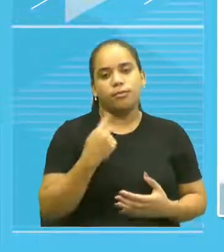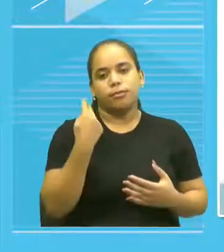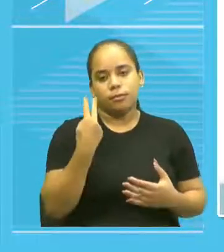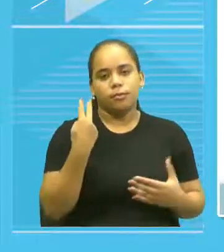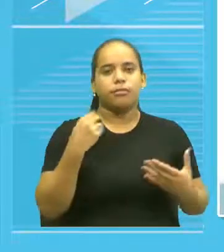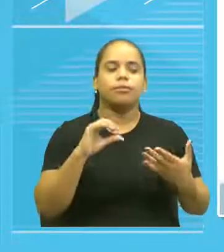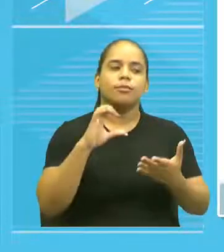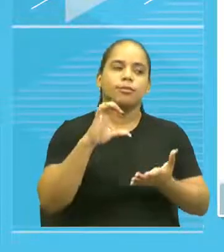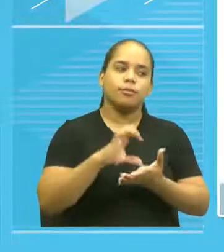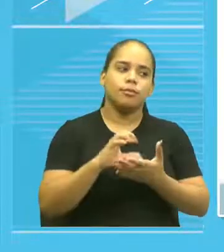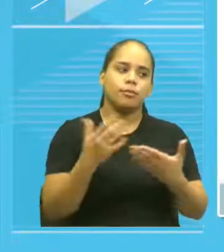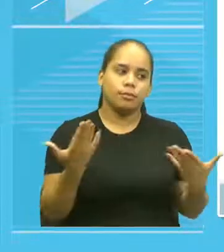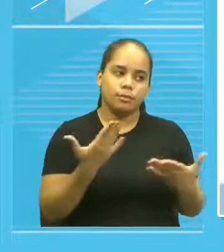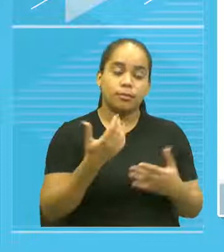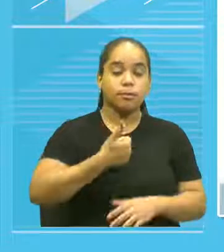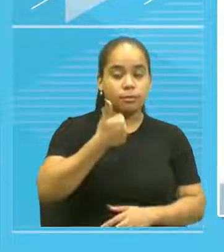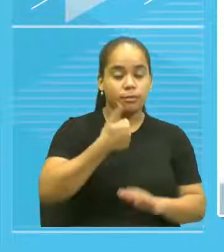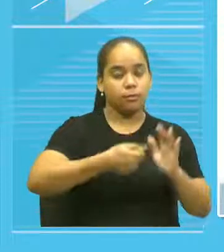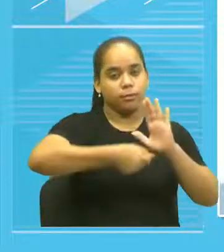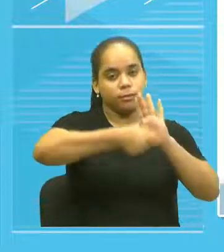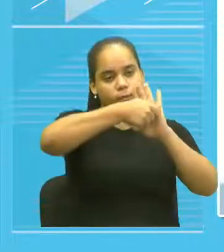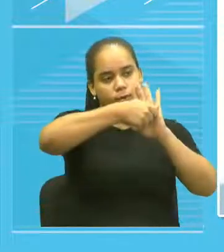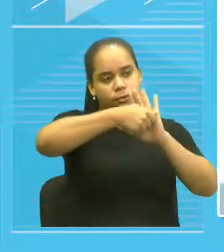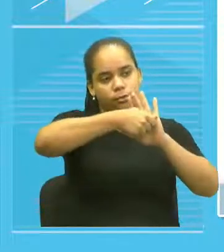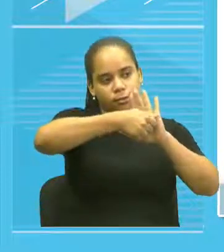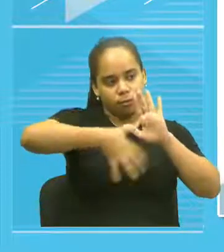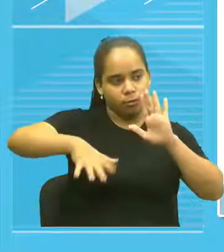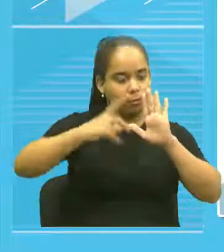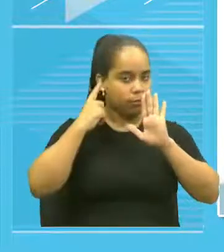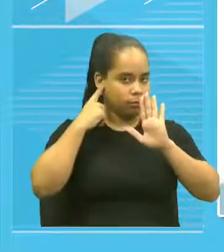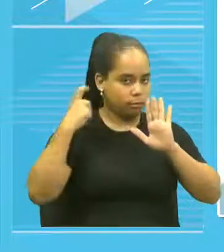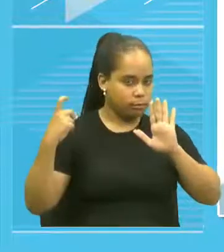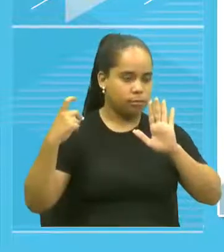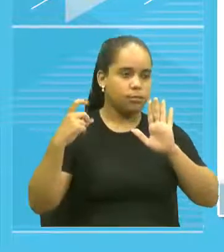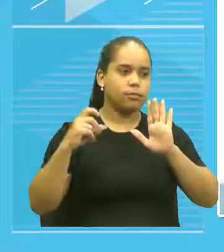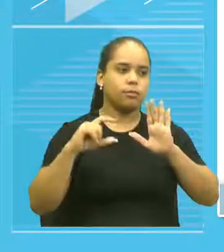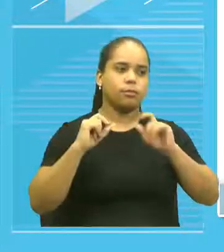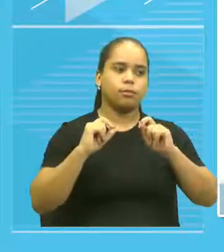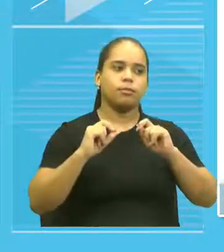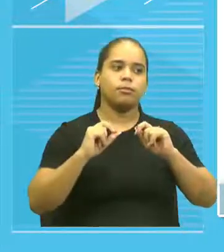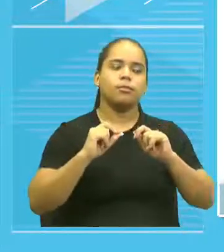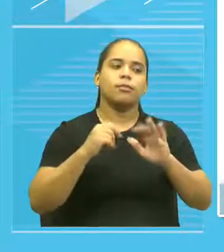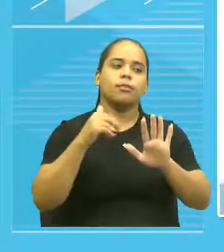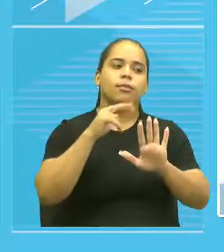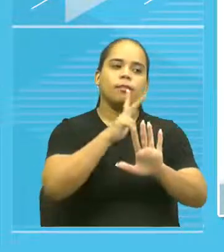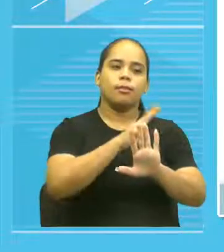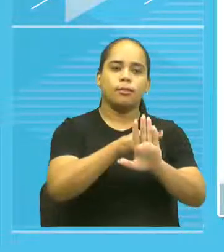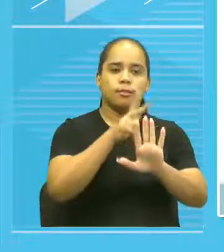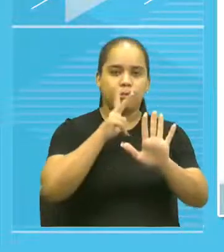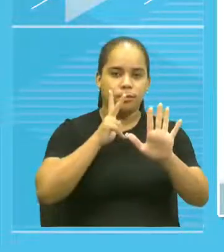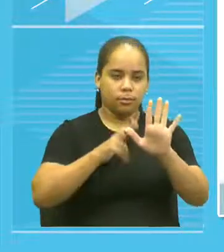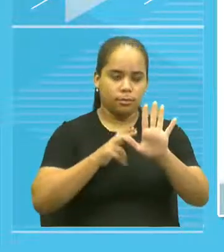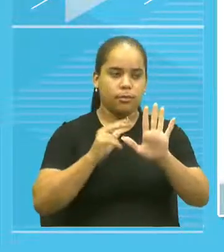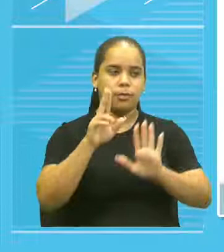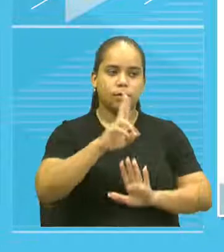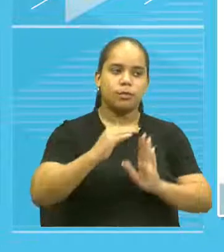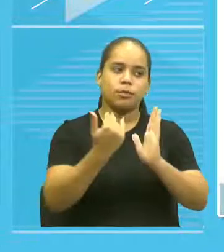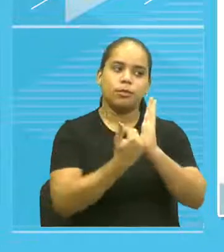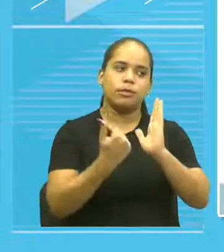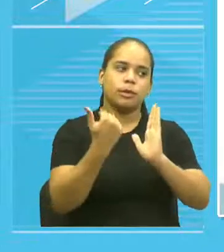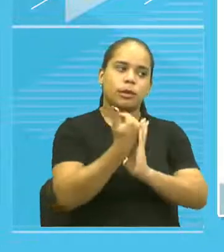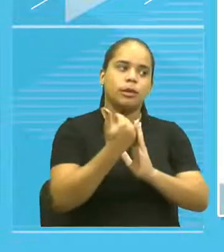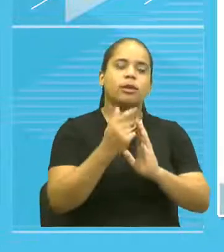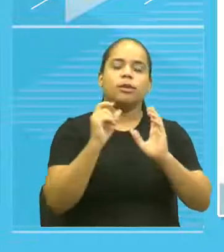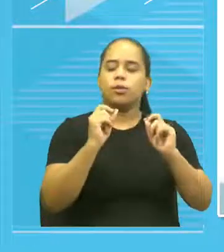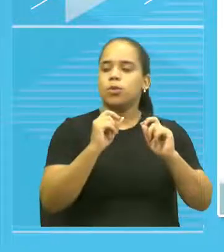cara aí vamos para a nossa primeira figura de sonoridade a aliteração uso exagerado de